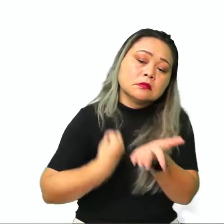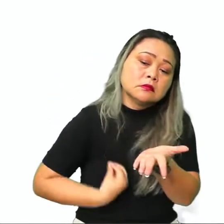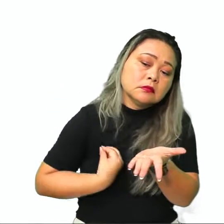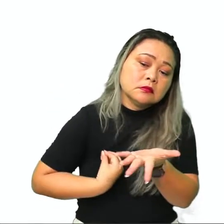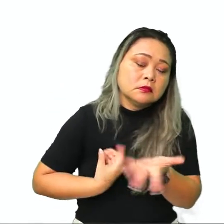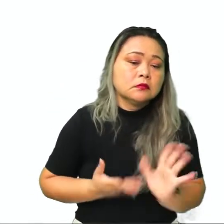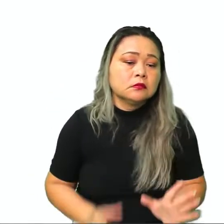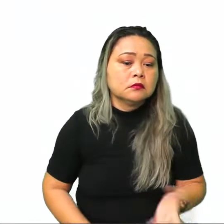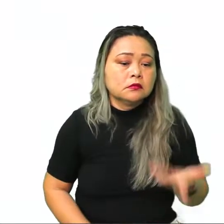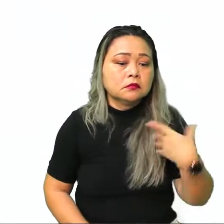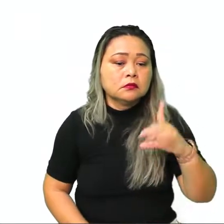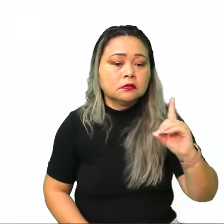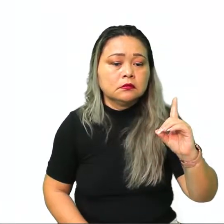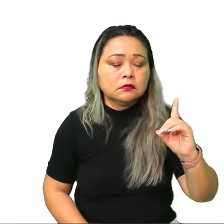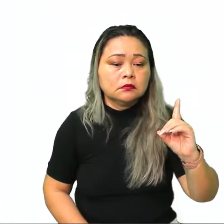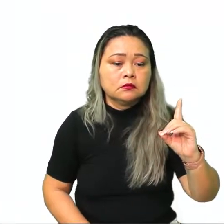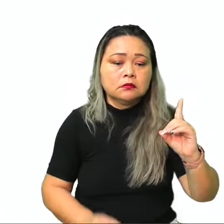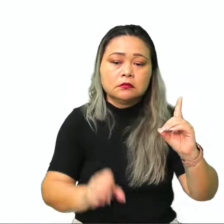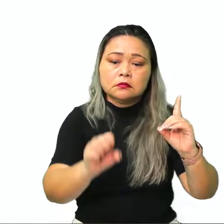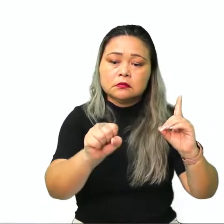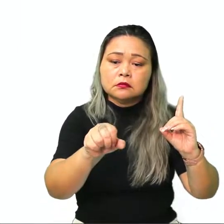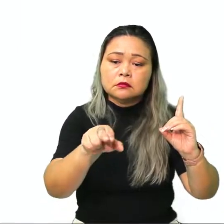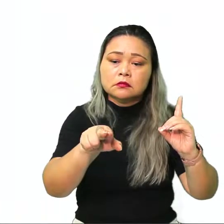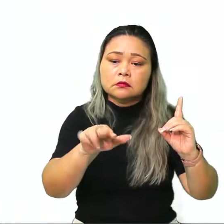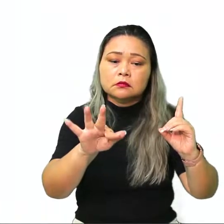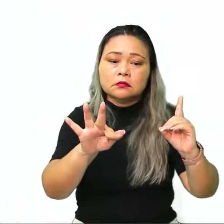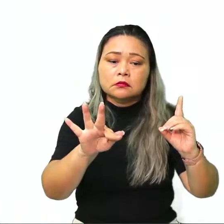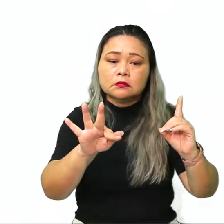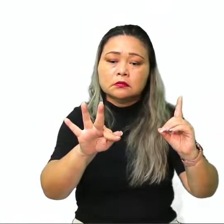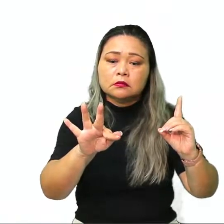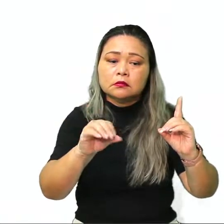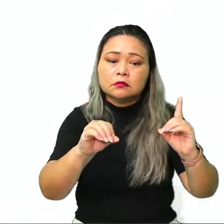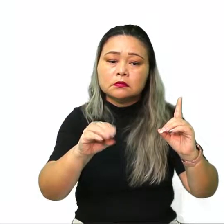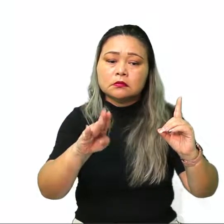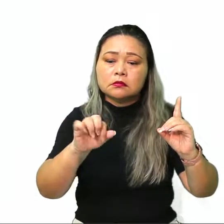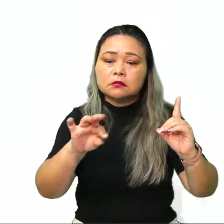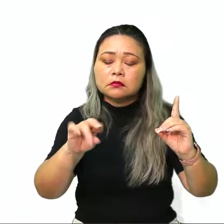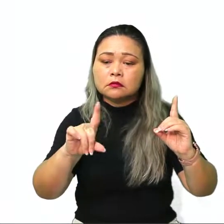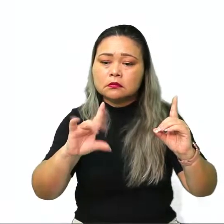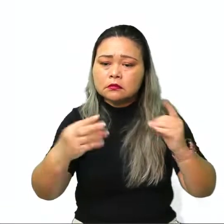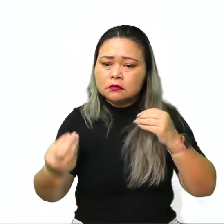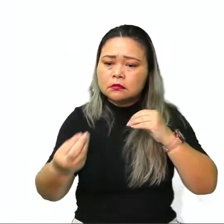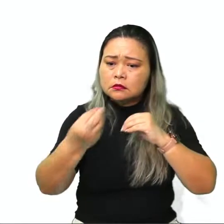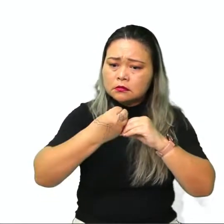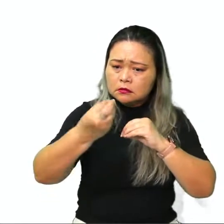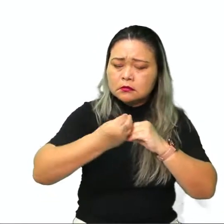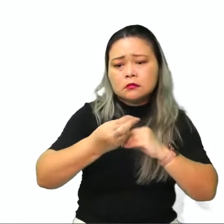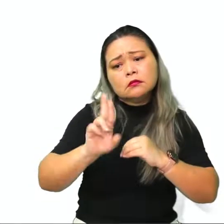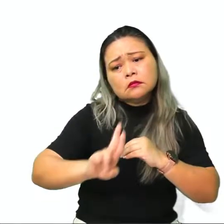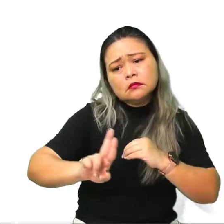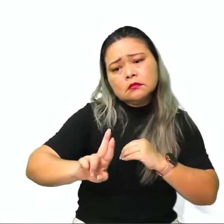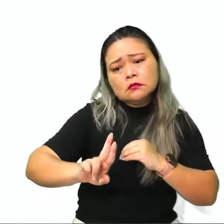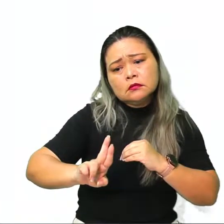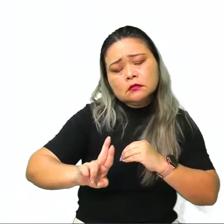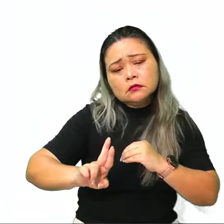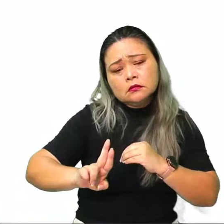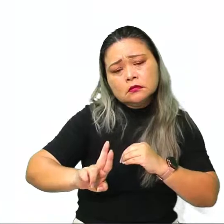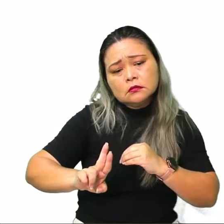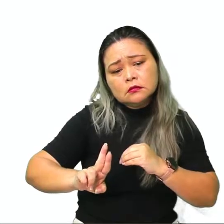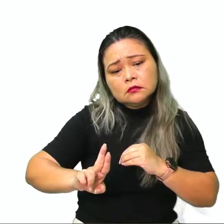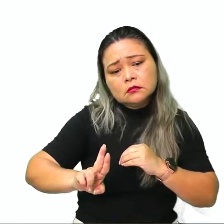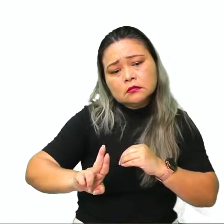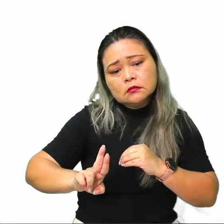processo. Letra D, as sulfobactérias. Elas receberam esse nome? Elas utilizavam, tá?